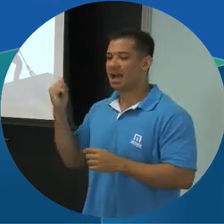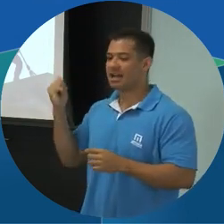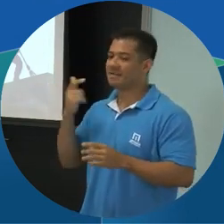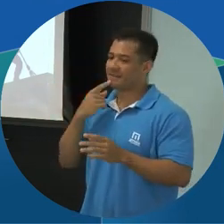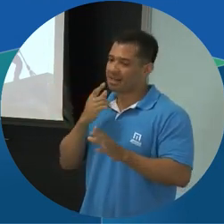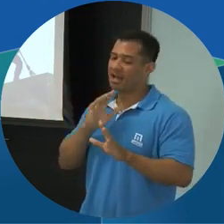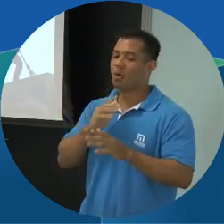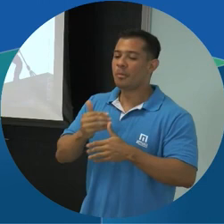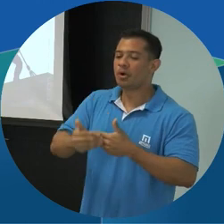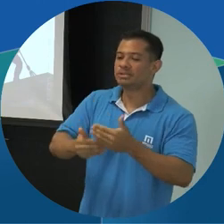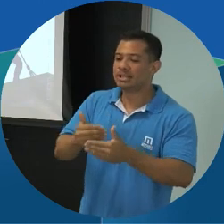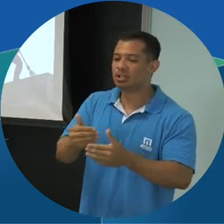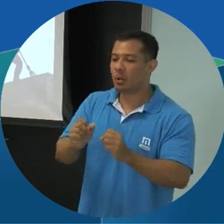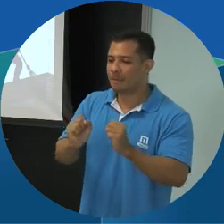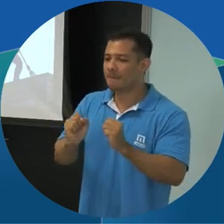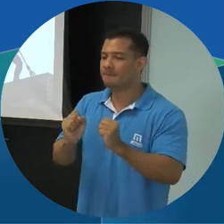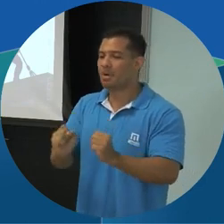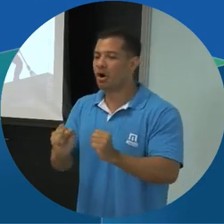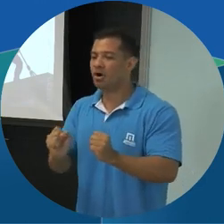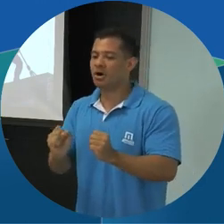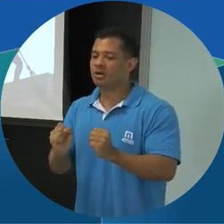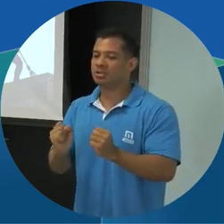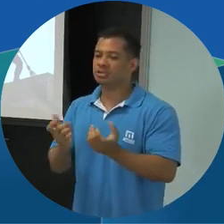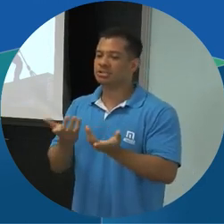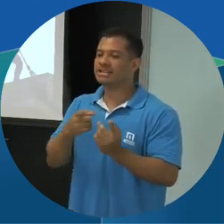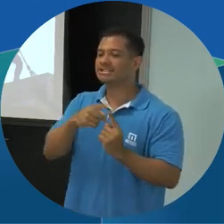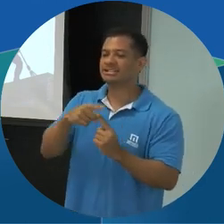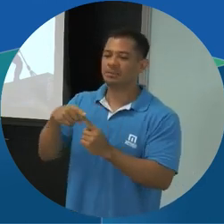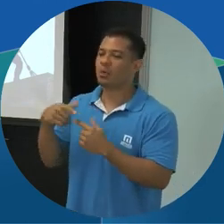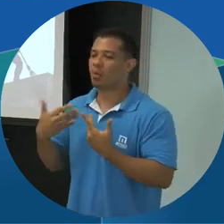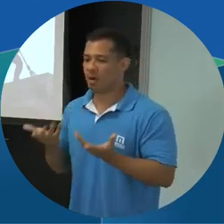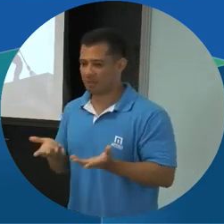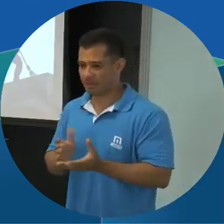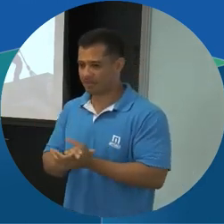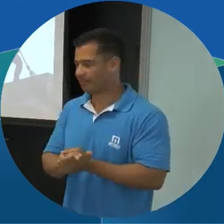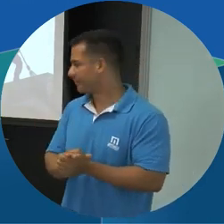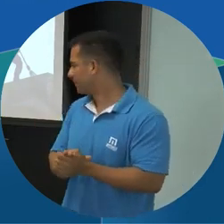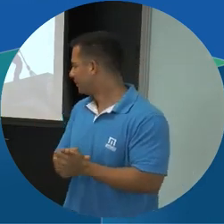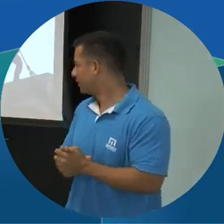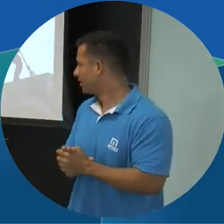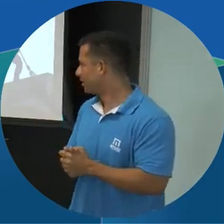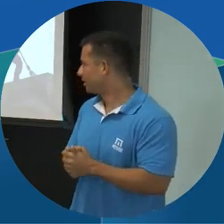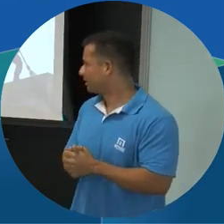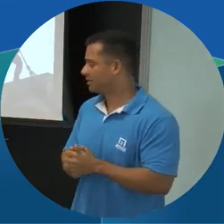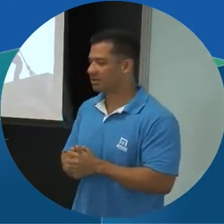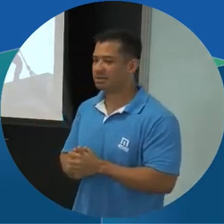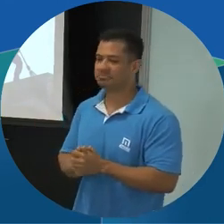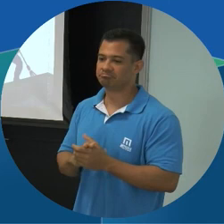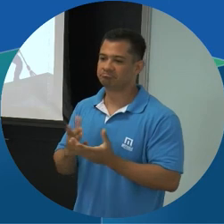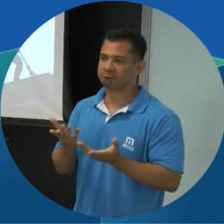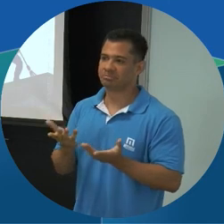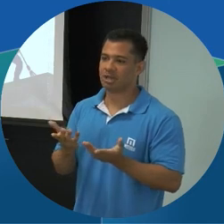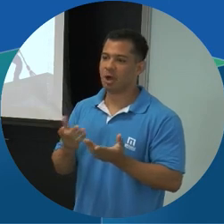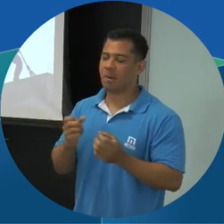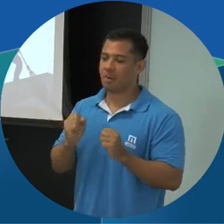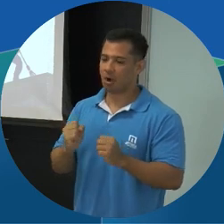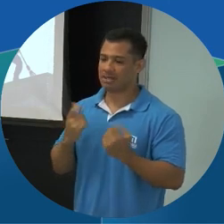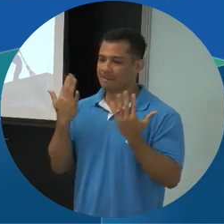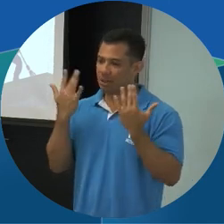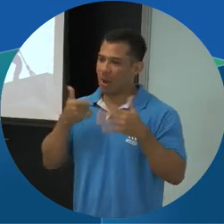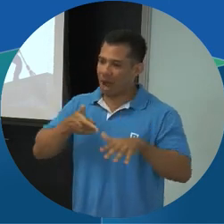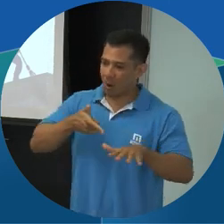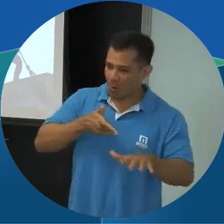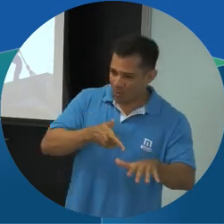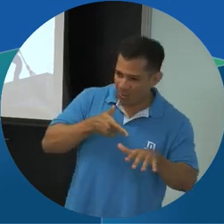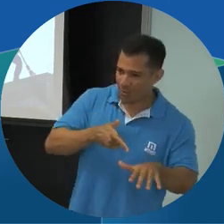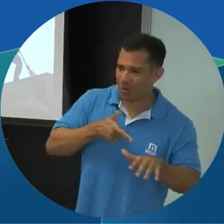esse processo, ele pode ser feito de que forma? Tá? Esse hidrojateamento ele pode ser feito de forma manual ou de